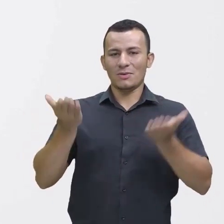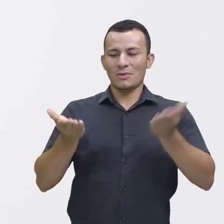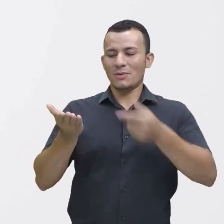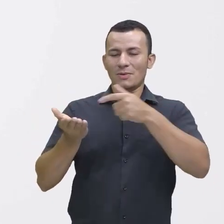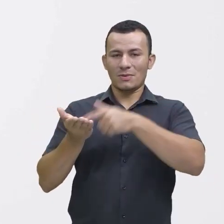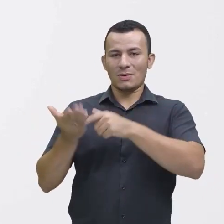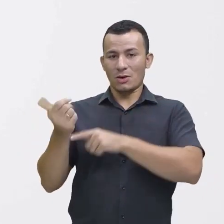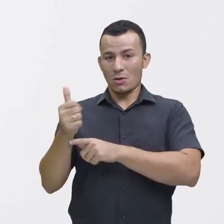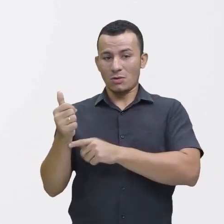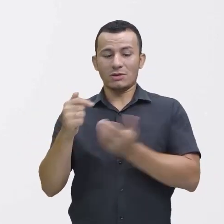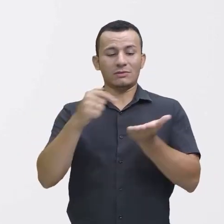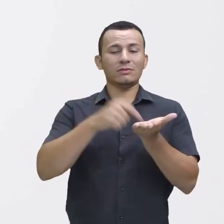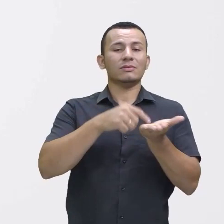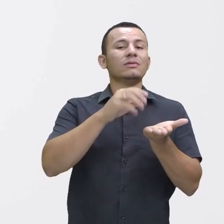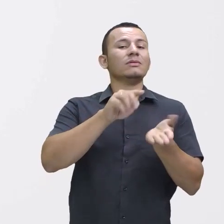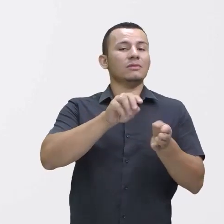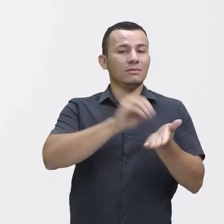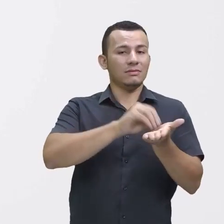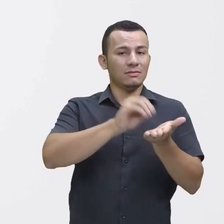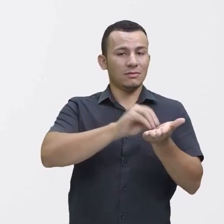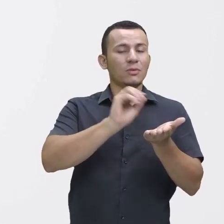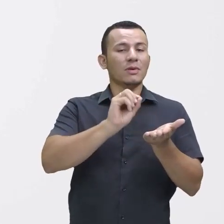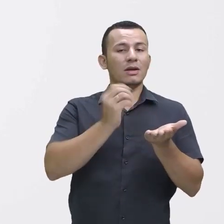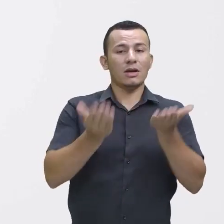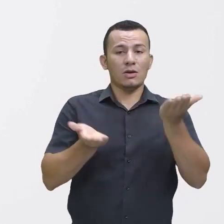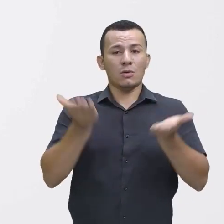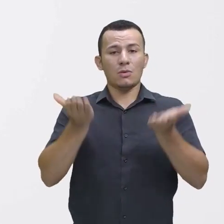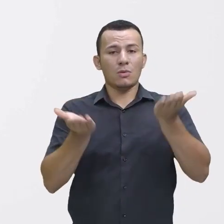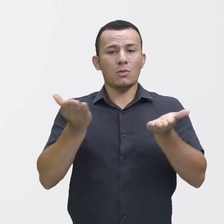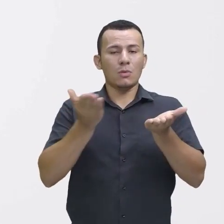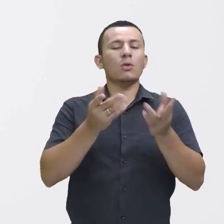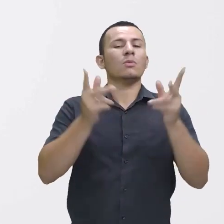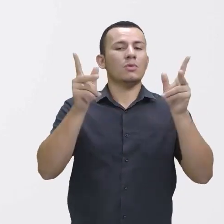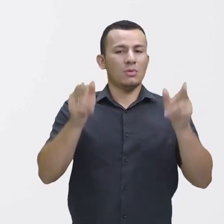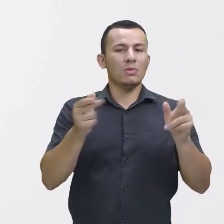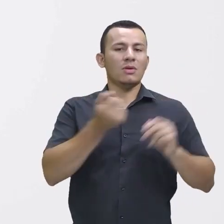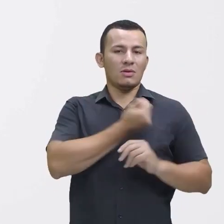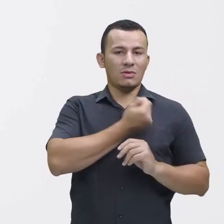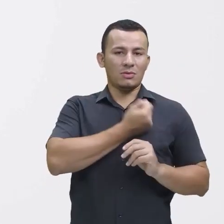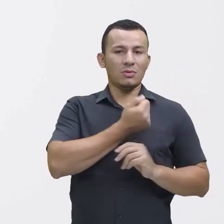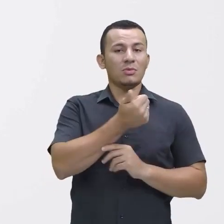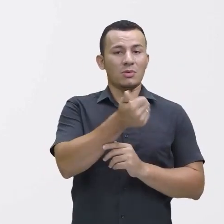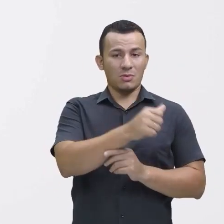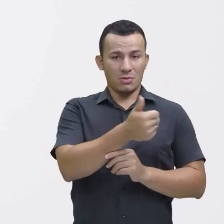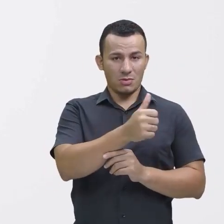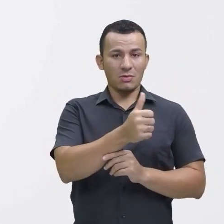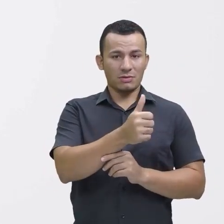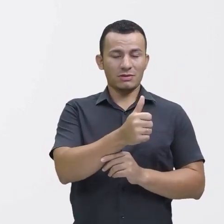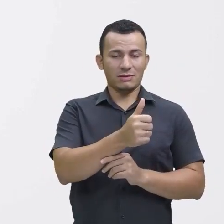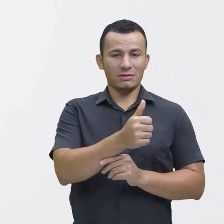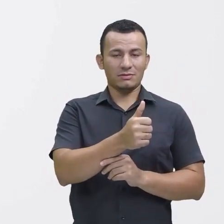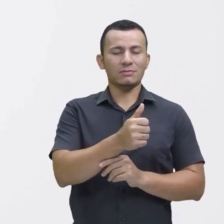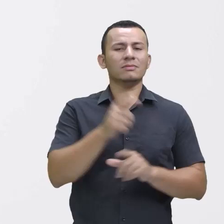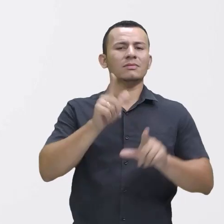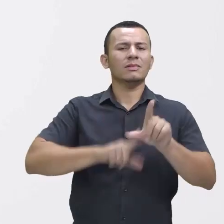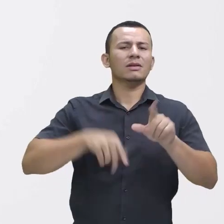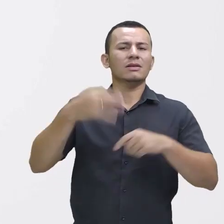balança? Para que essa balança fique equilibrada, tem que estar com o mesmo resultado. E o resultado está na